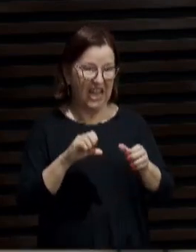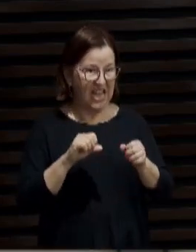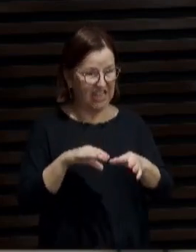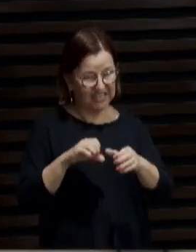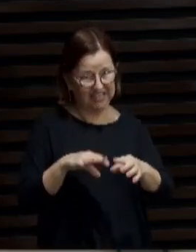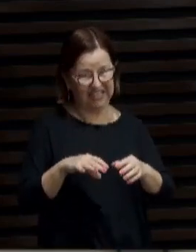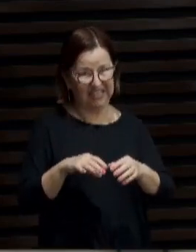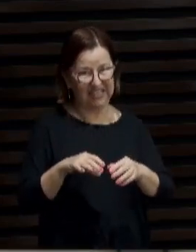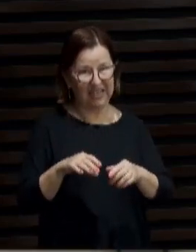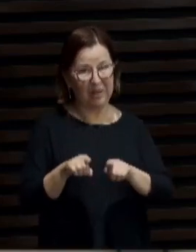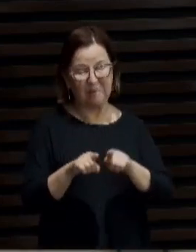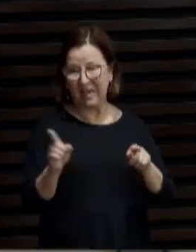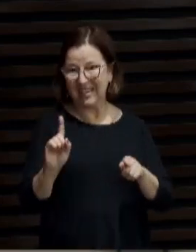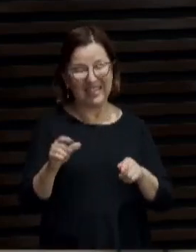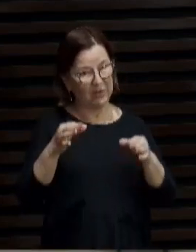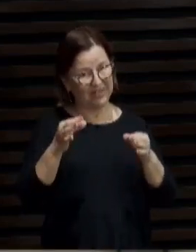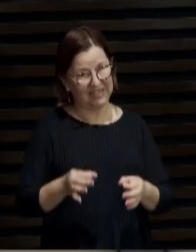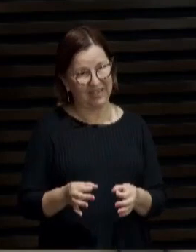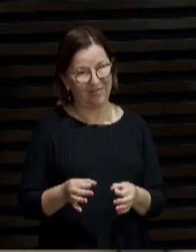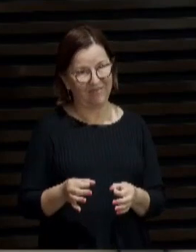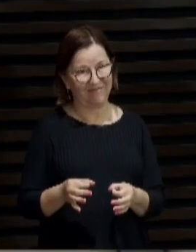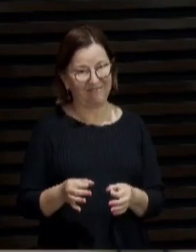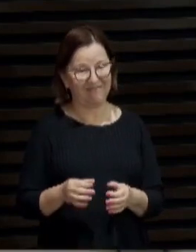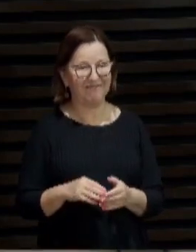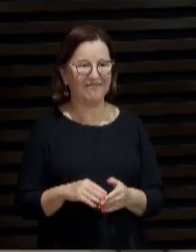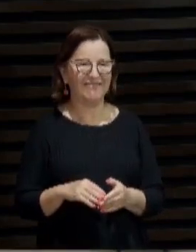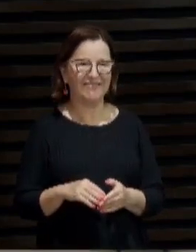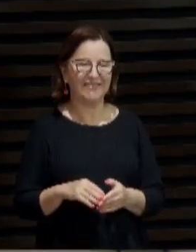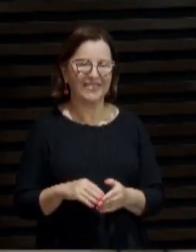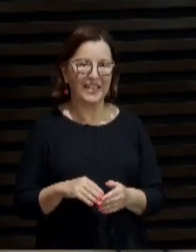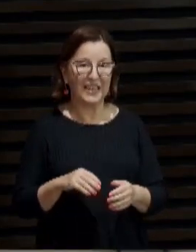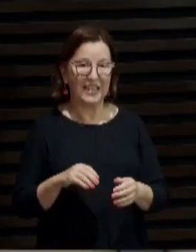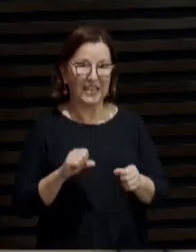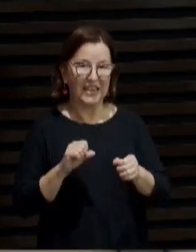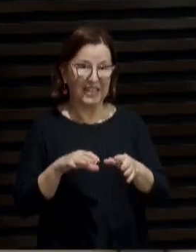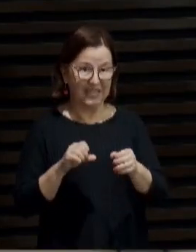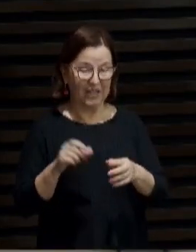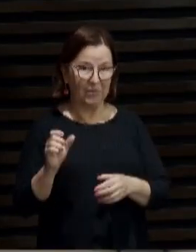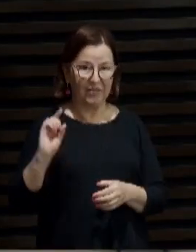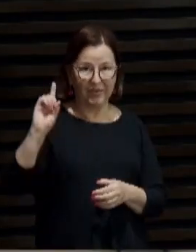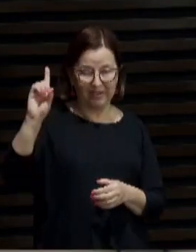doutrina bíblica bem fundamentada, em que todos os elementos estão harmonizados.